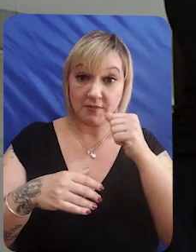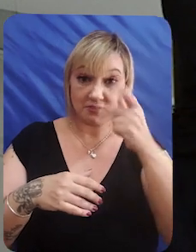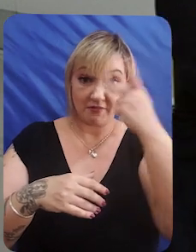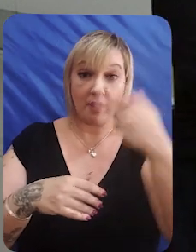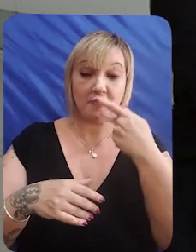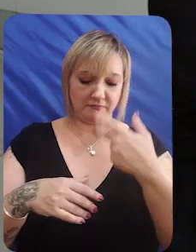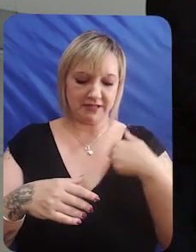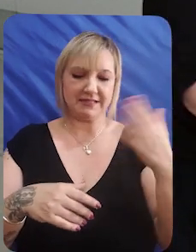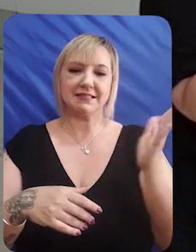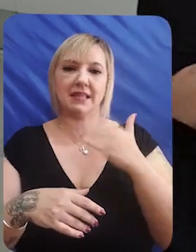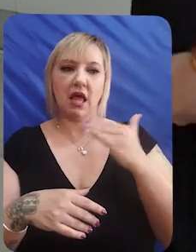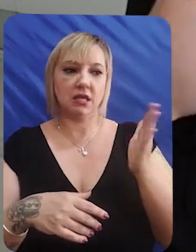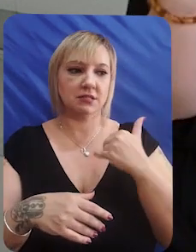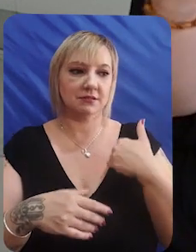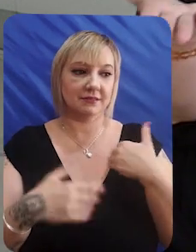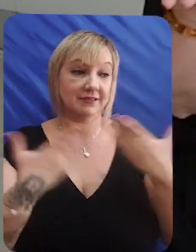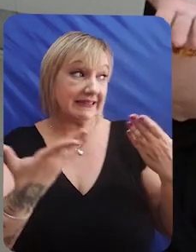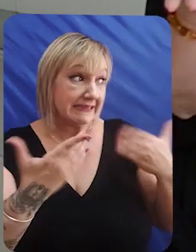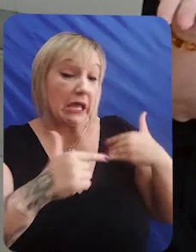sai.